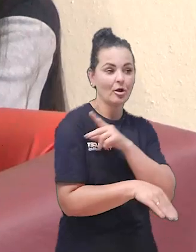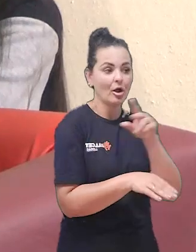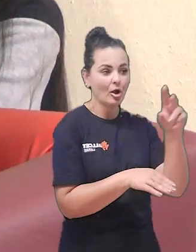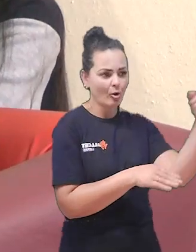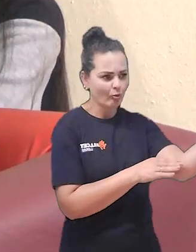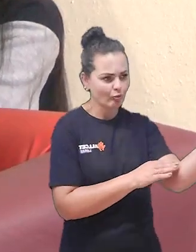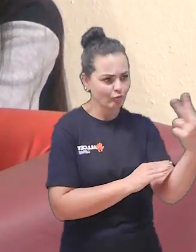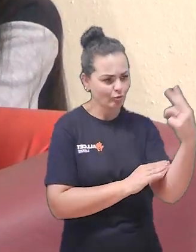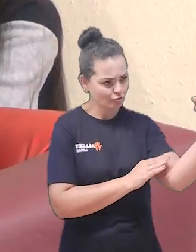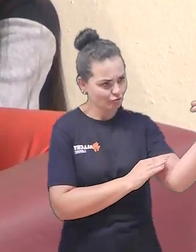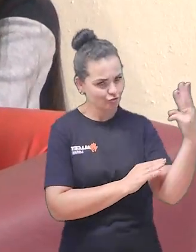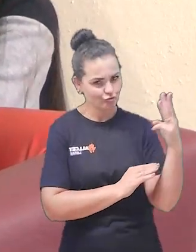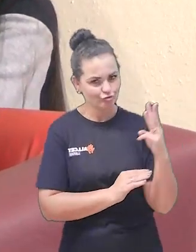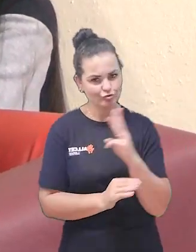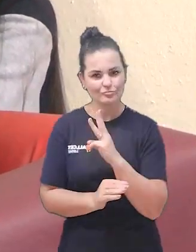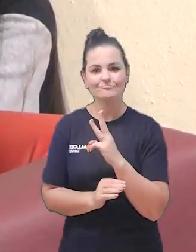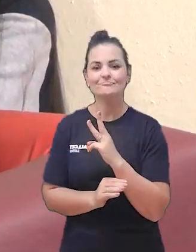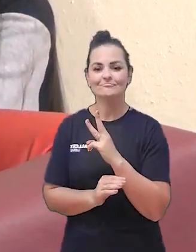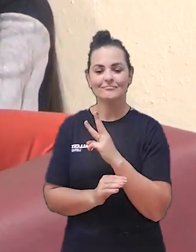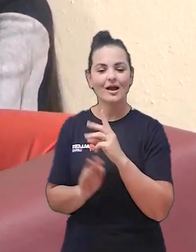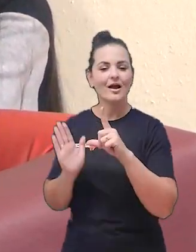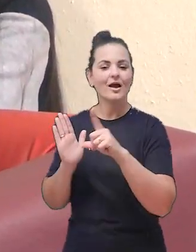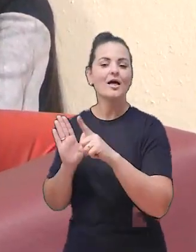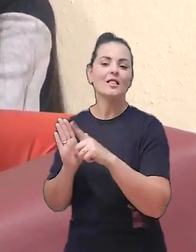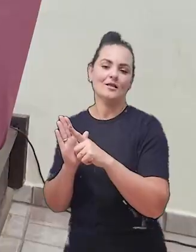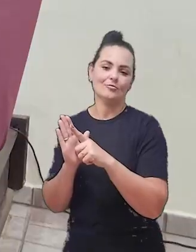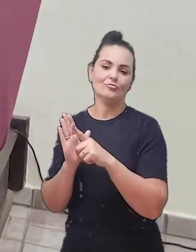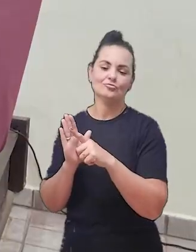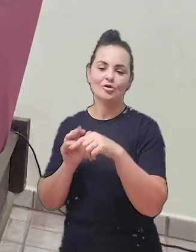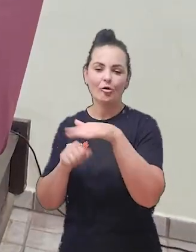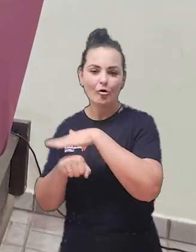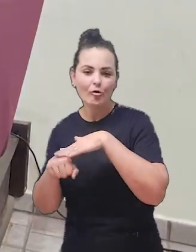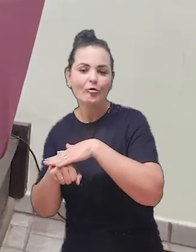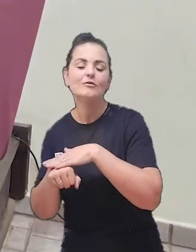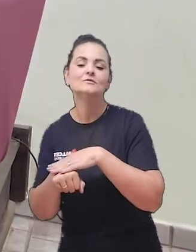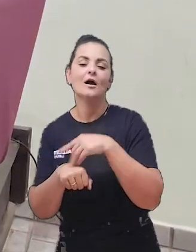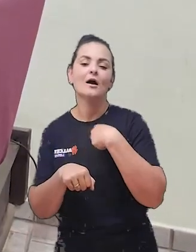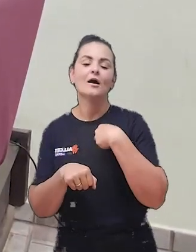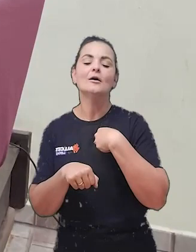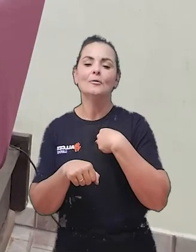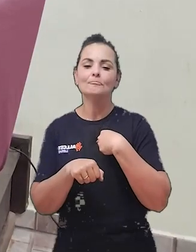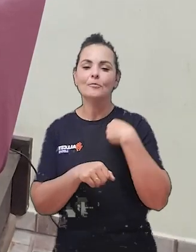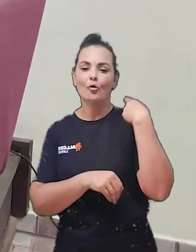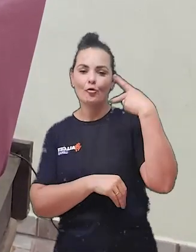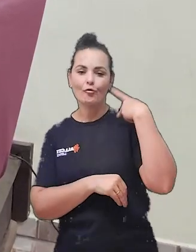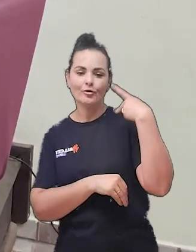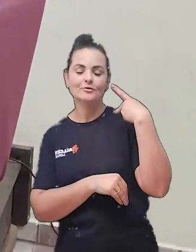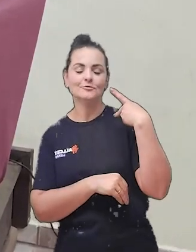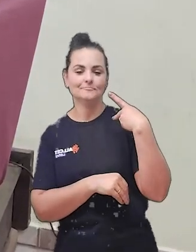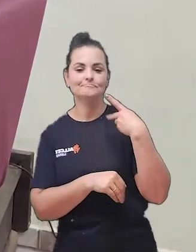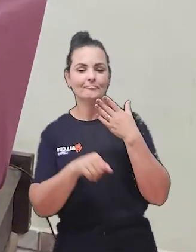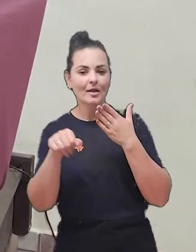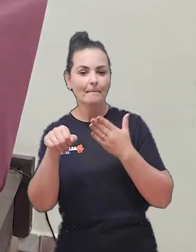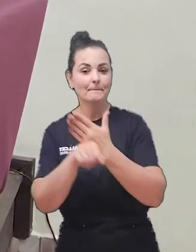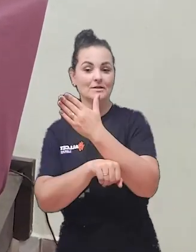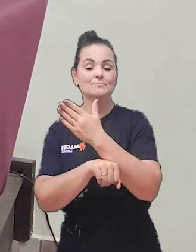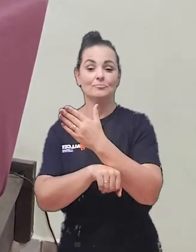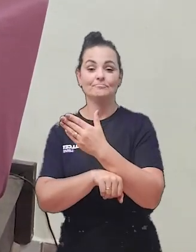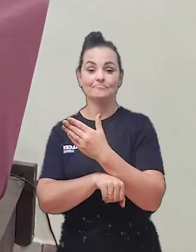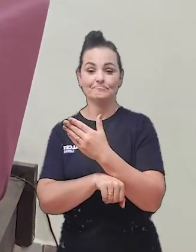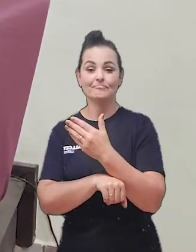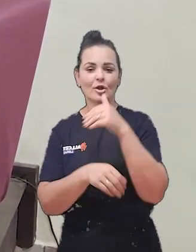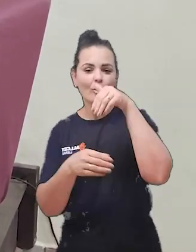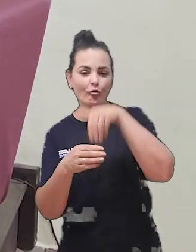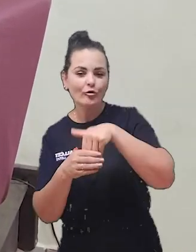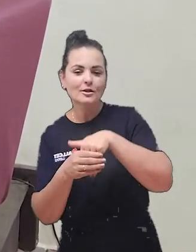dentro da loja para mim assinar a filiação e eu me tornei candidato. Eu fui o terceiro vereador mais votado de Jaraguá do Sul.